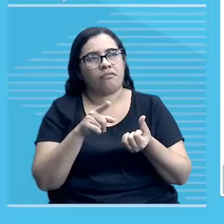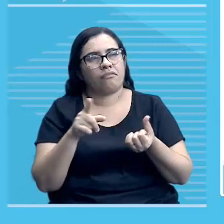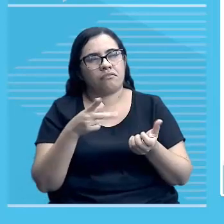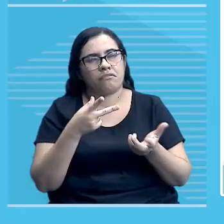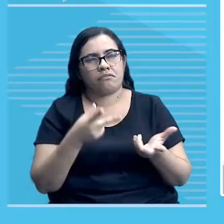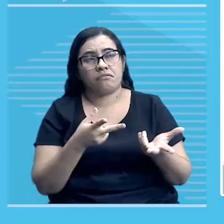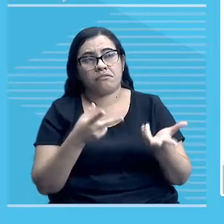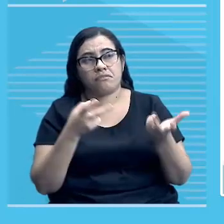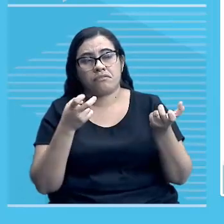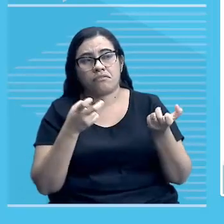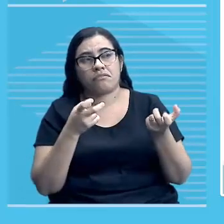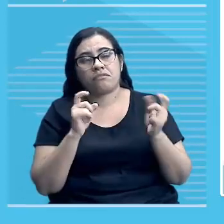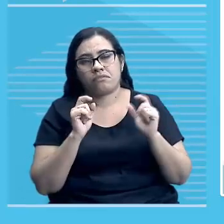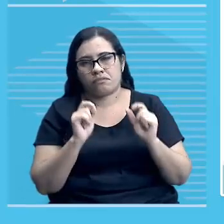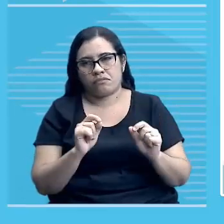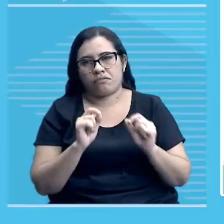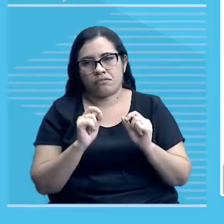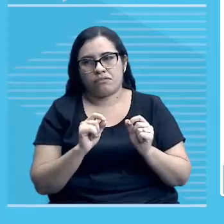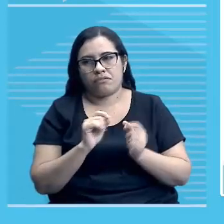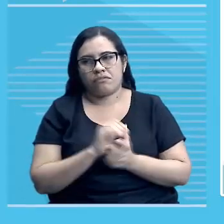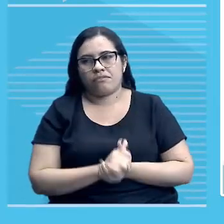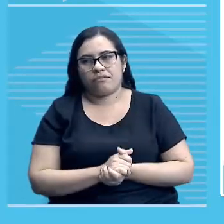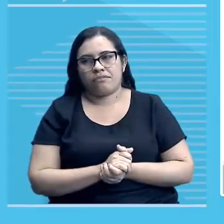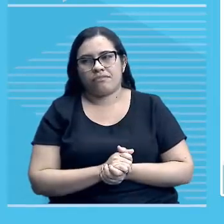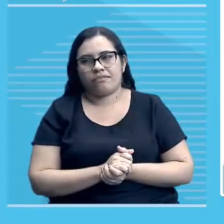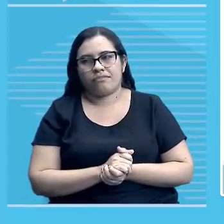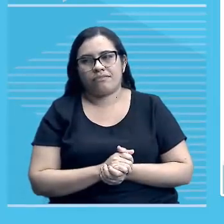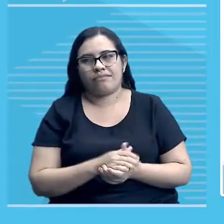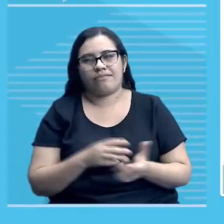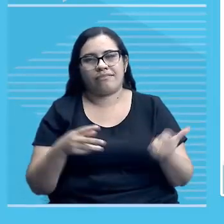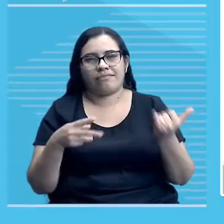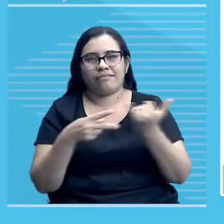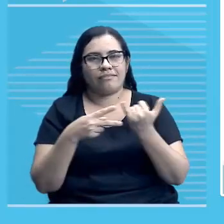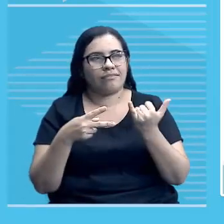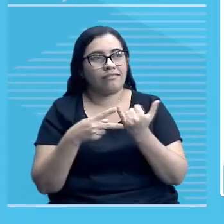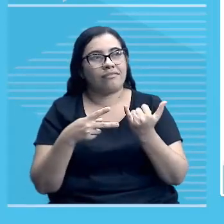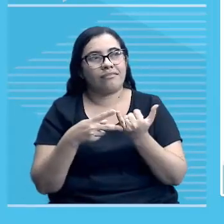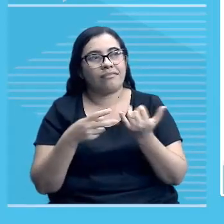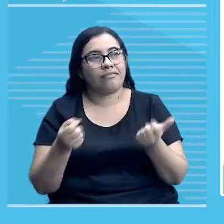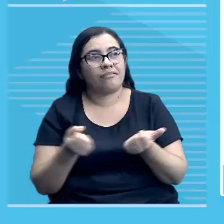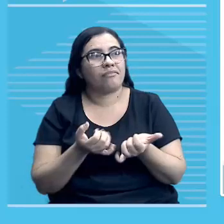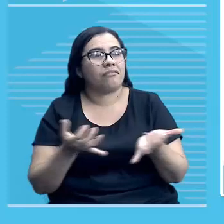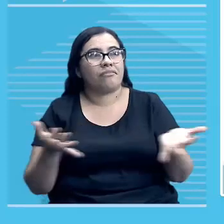aí que o nosso delta, ele vai ficar como?